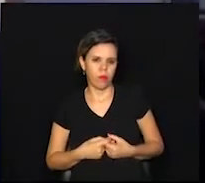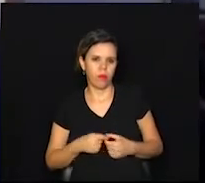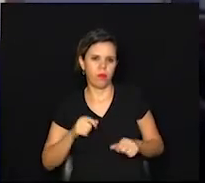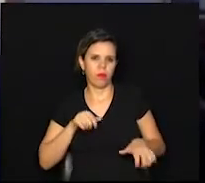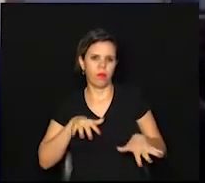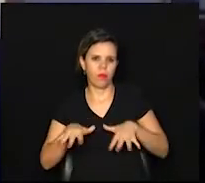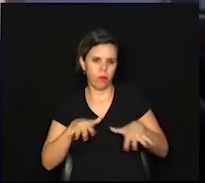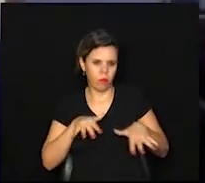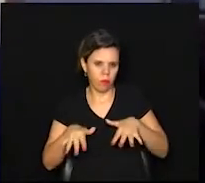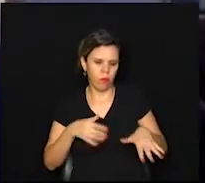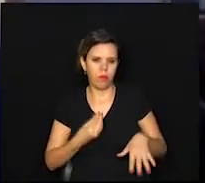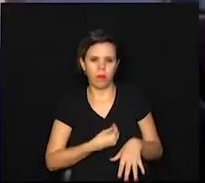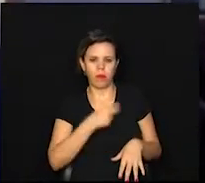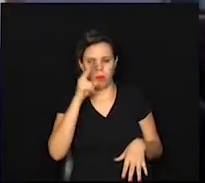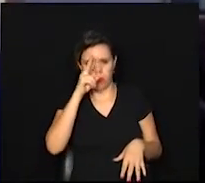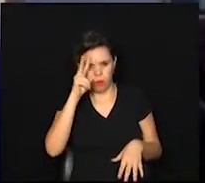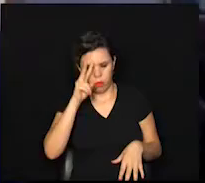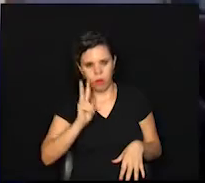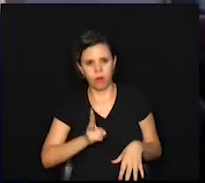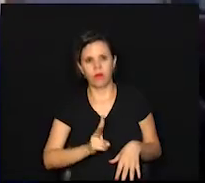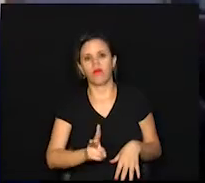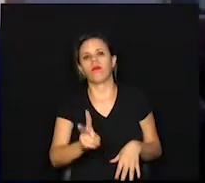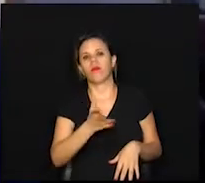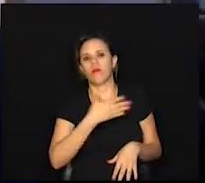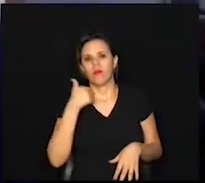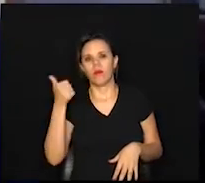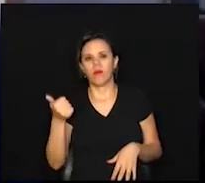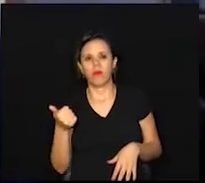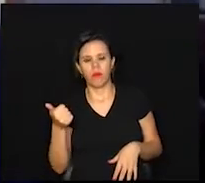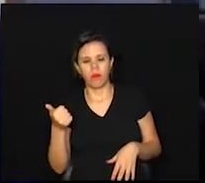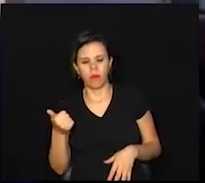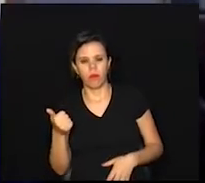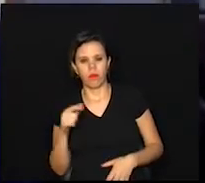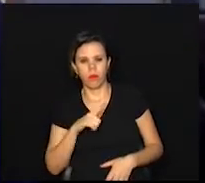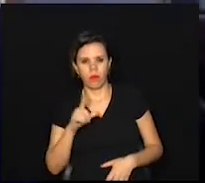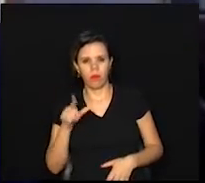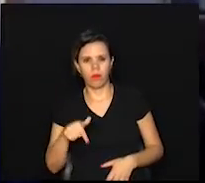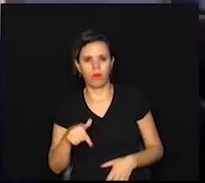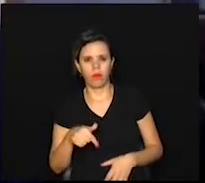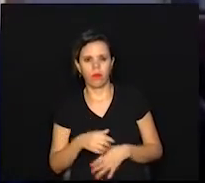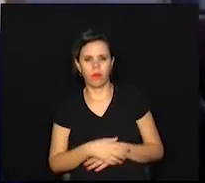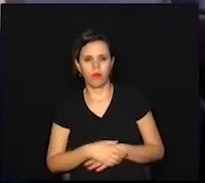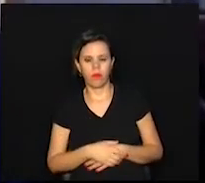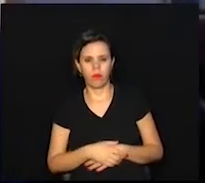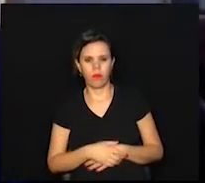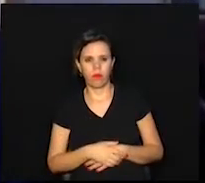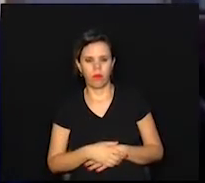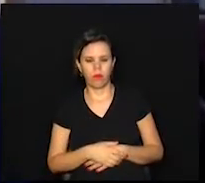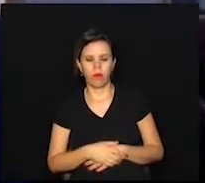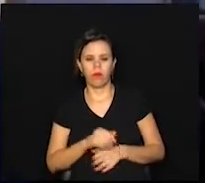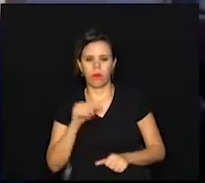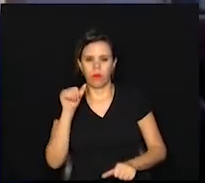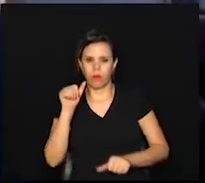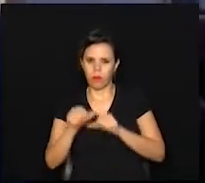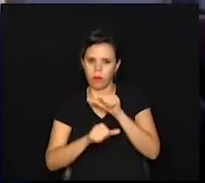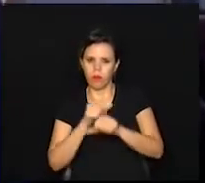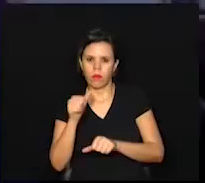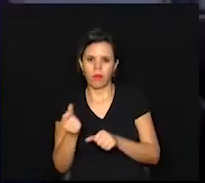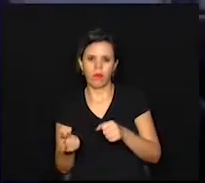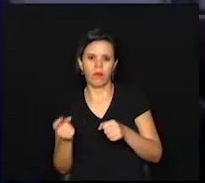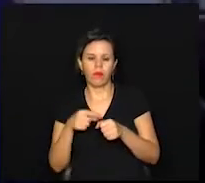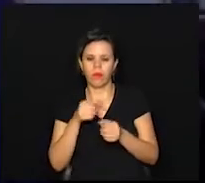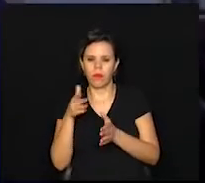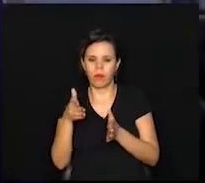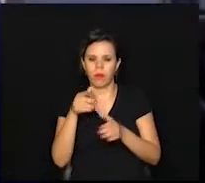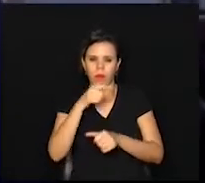história continua, né, para melhor. Tem as suas curvas, seus retornos do